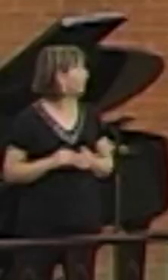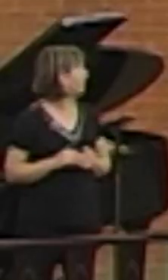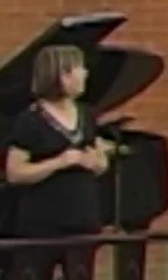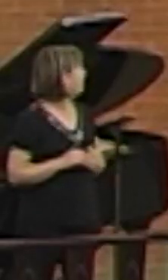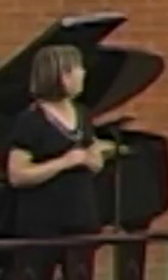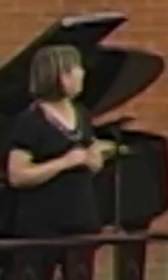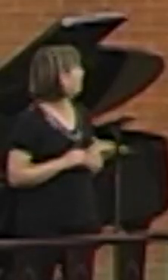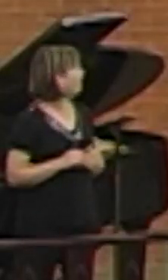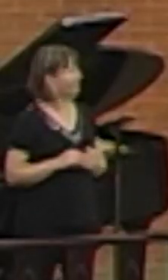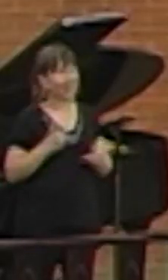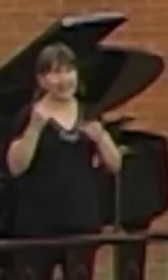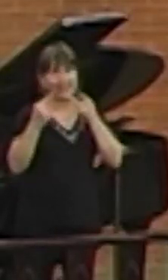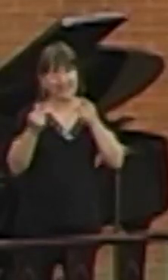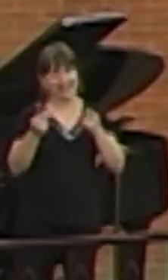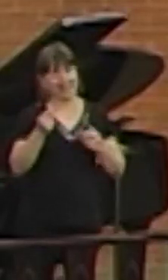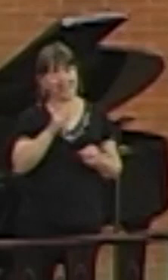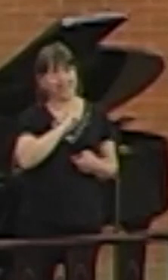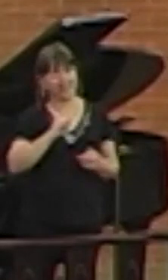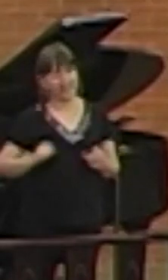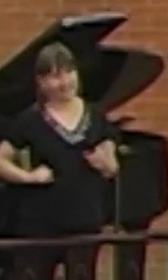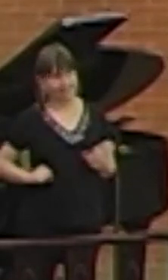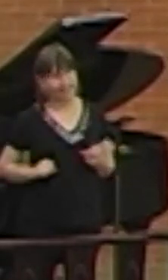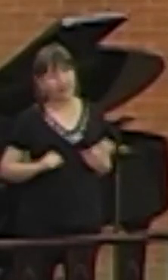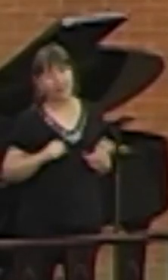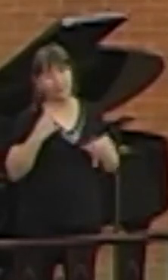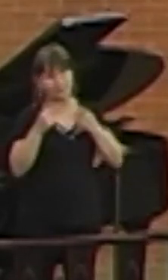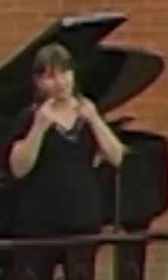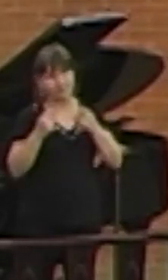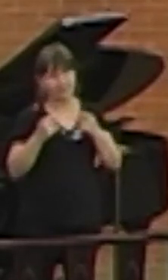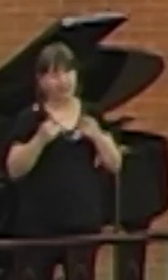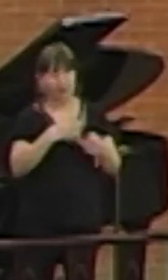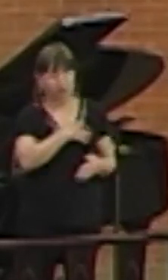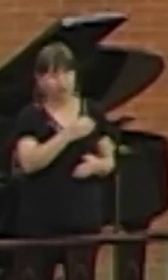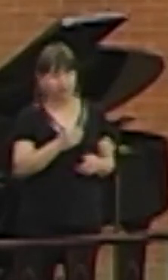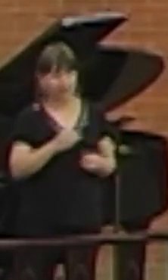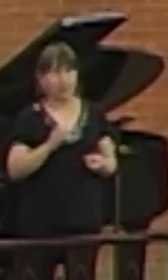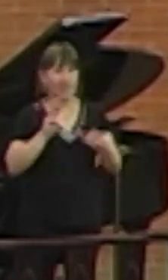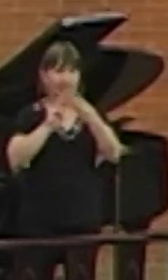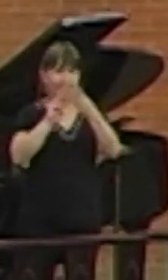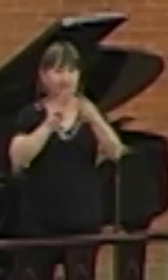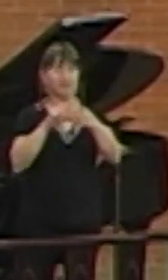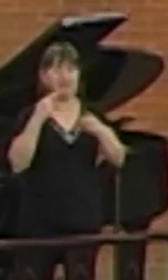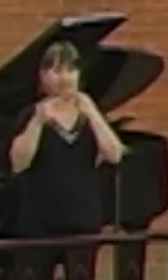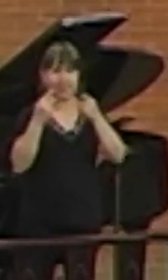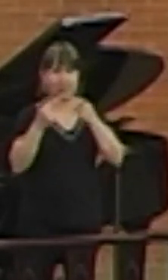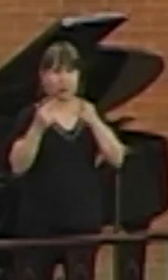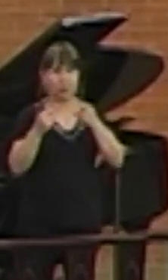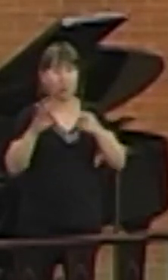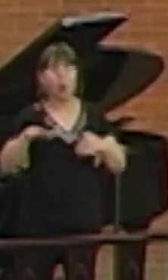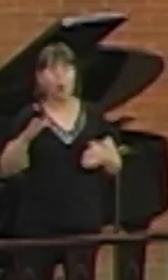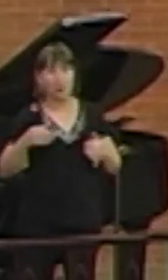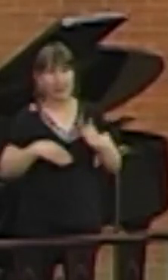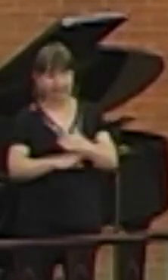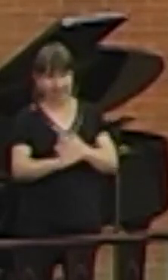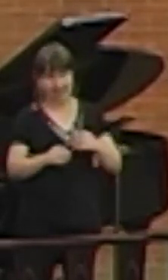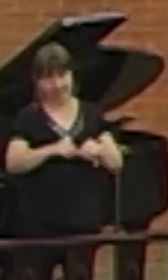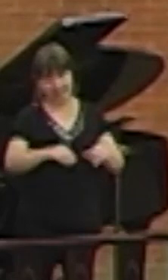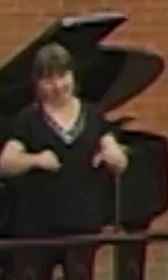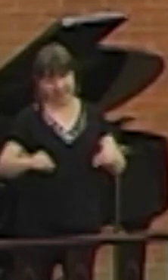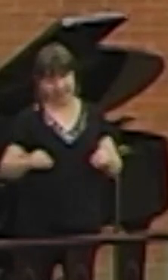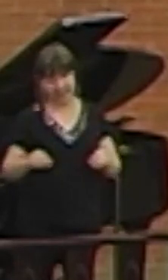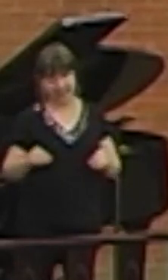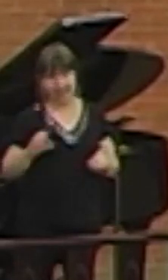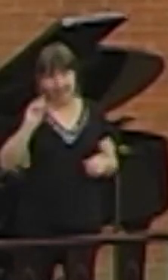ver o que que ele falou Fala os filhos de Israel e disse-lhes quando entrardes na terra que